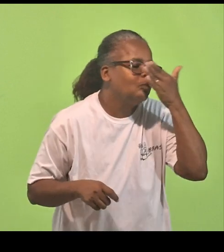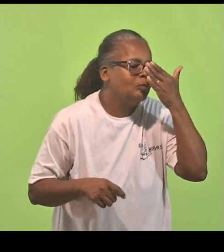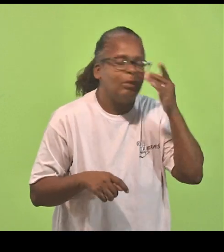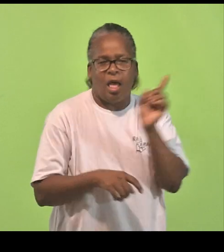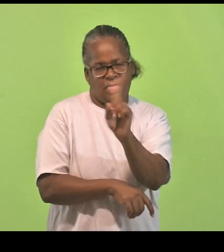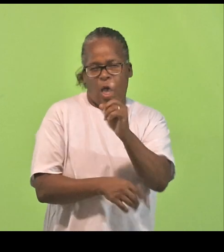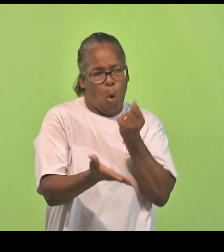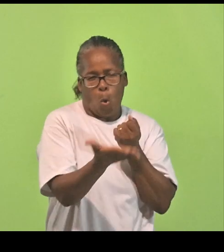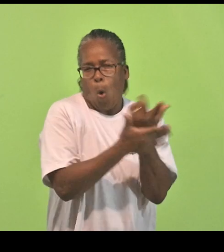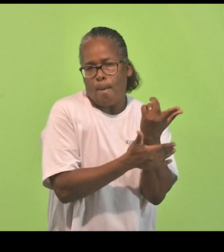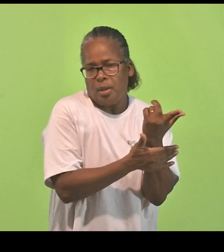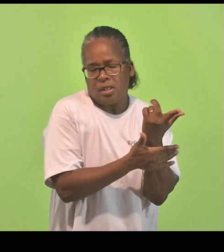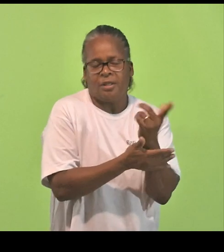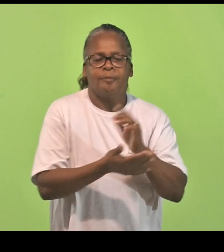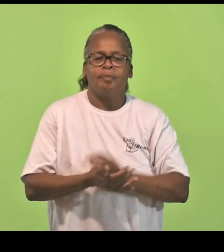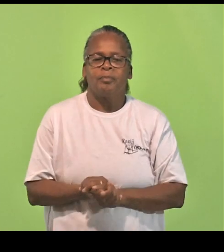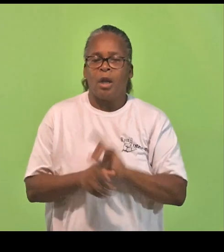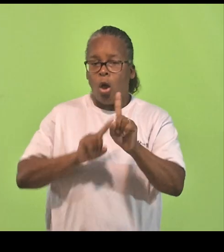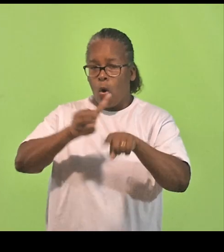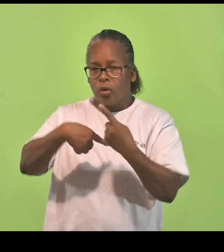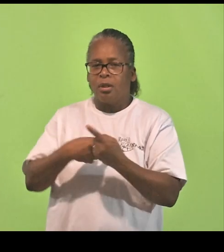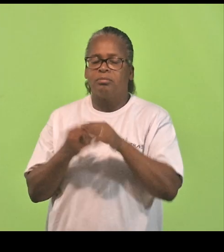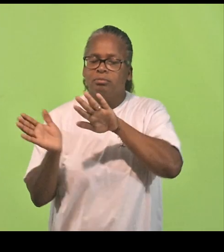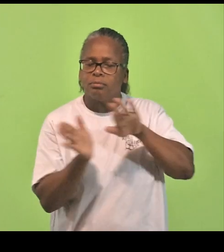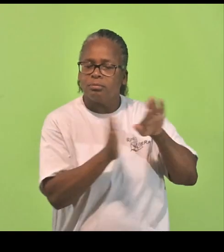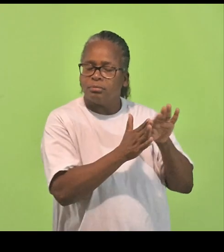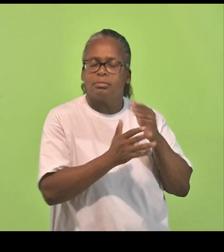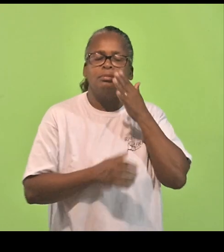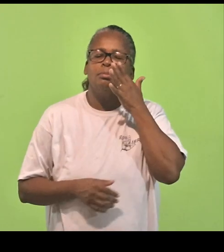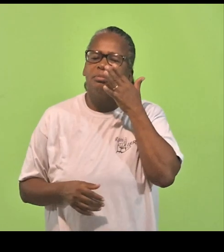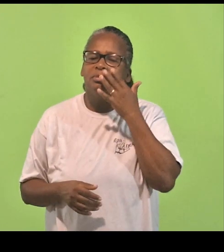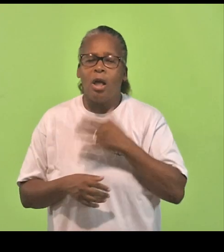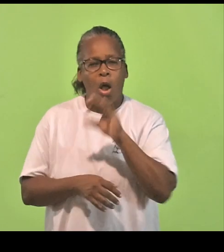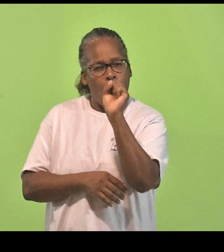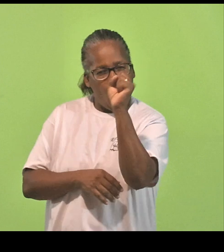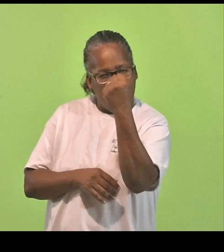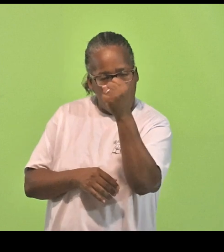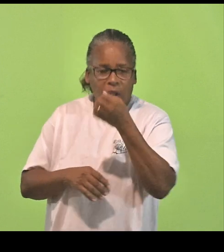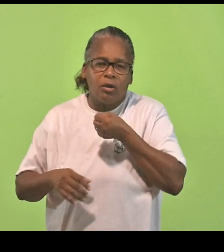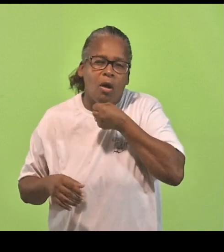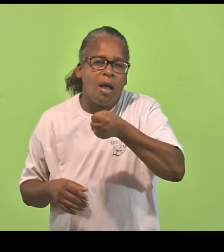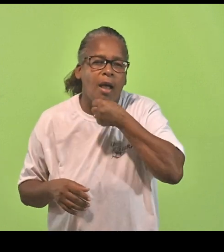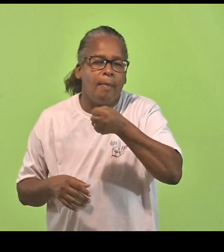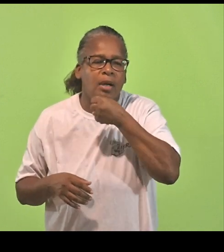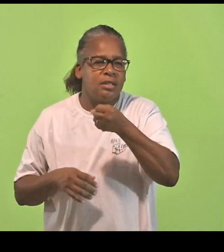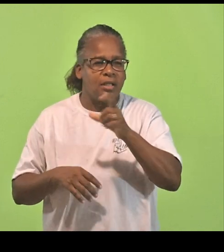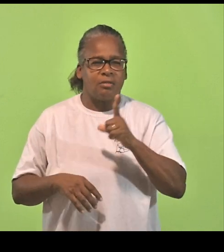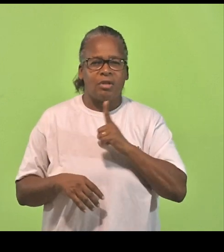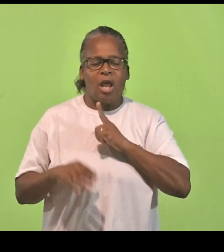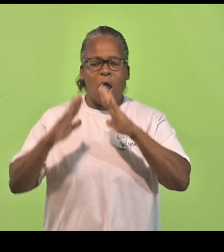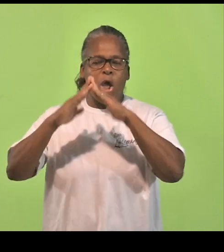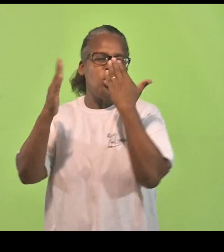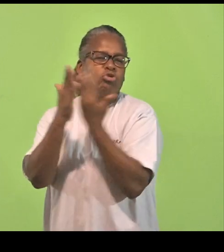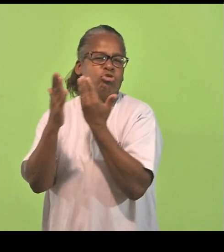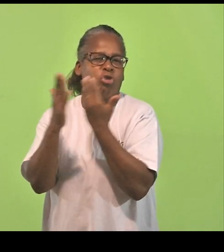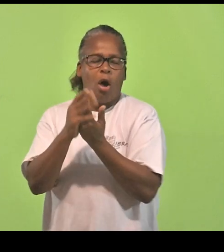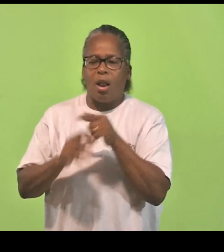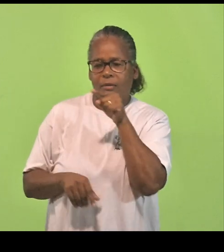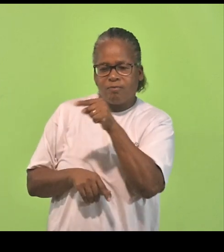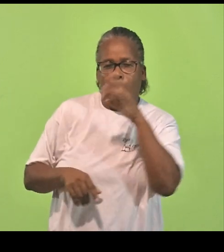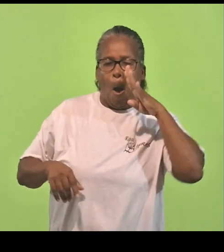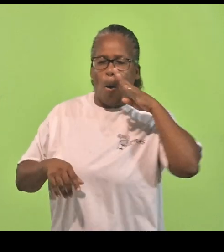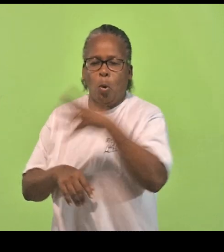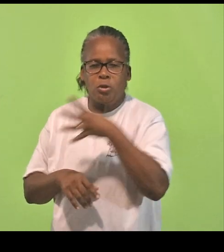conhecimento". A Manchete 8 é constituída por uma grande reportagem intitulada "Escola é acusada de